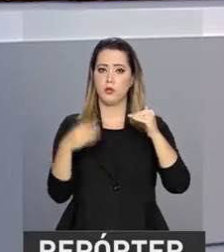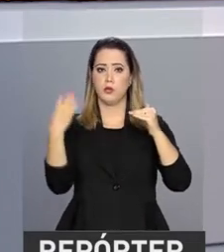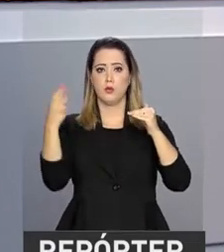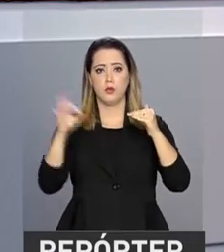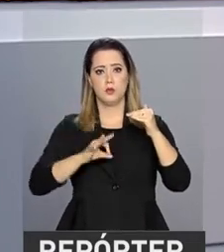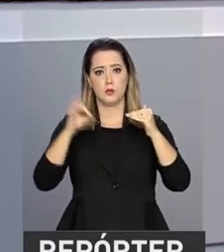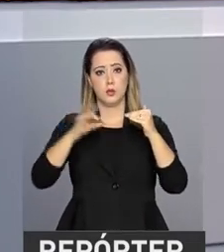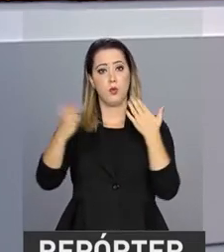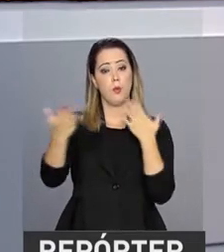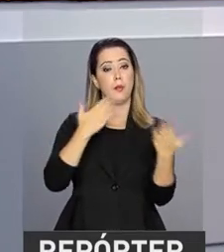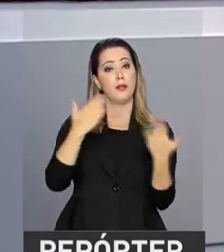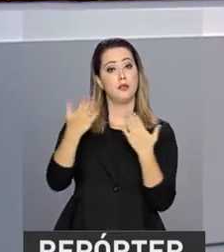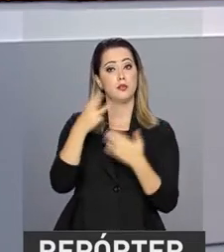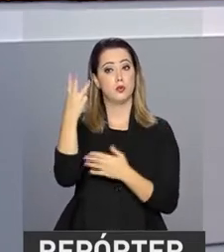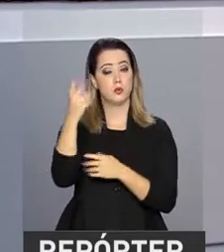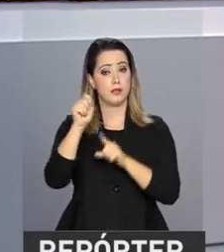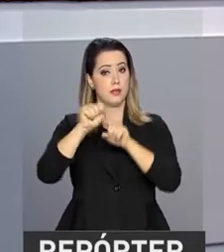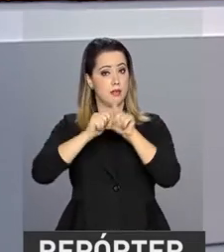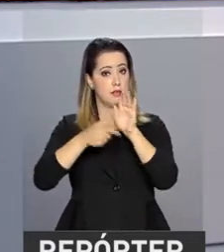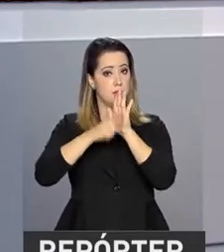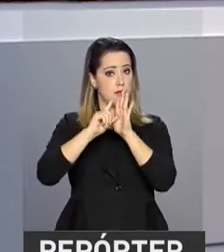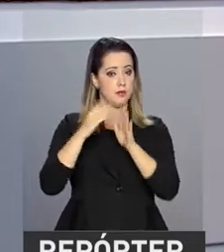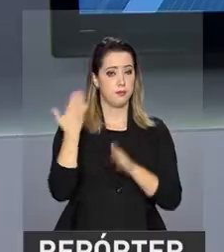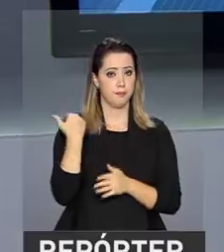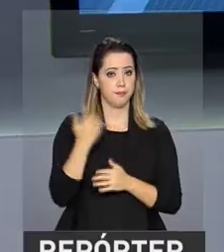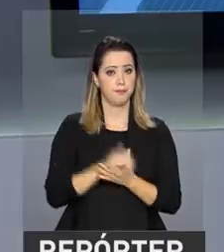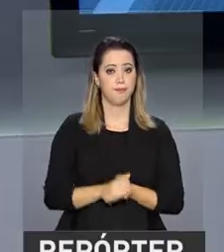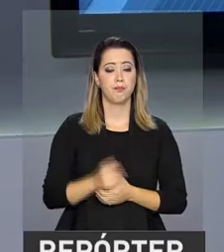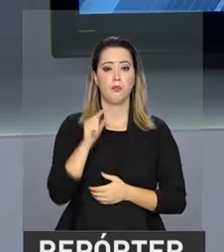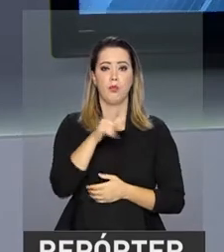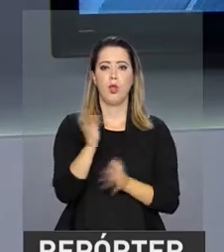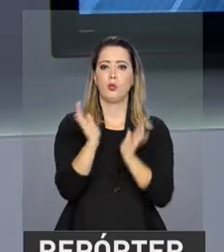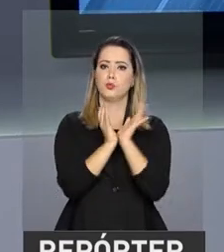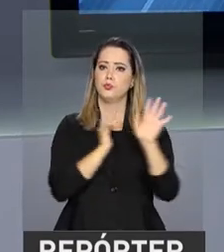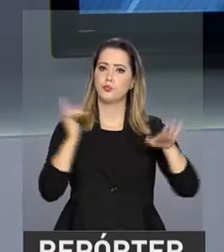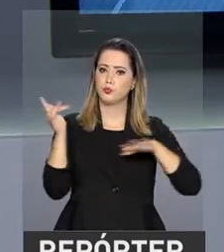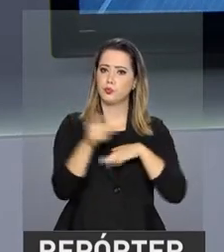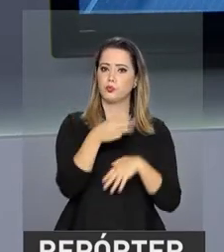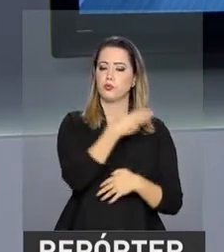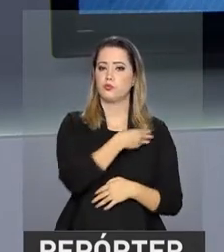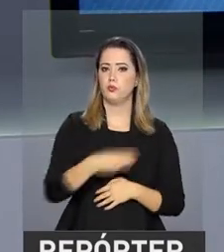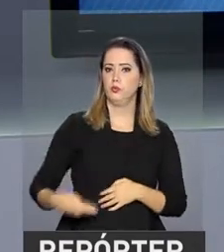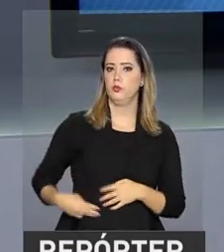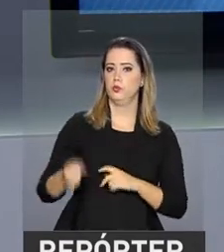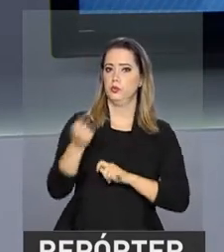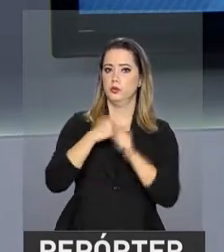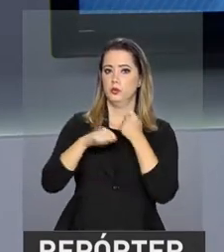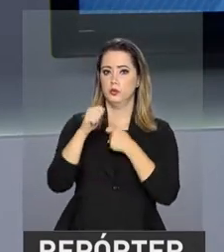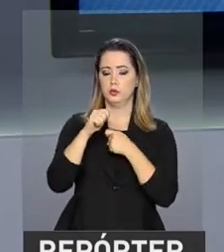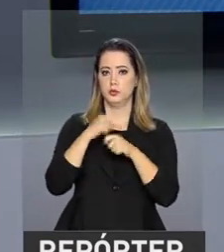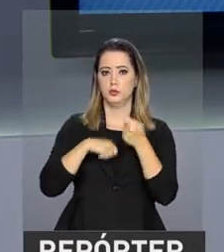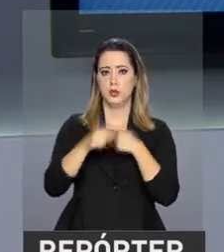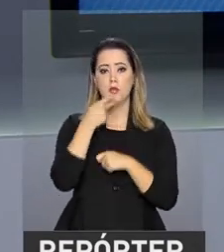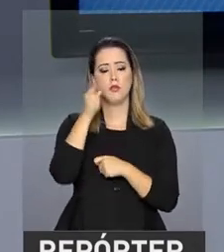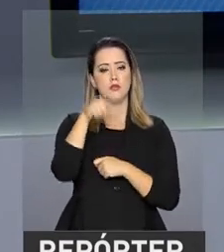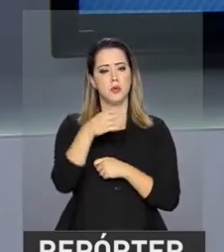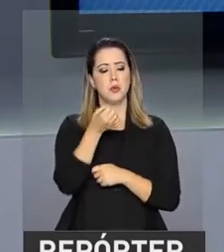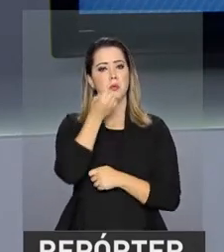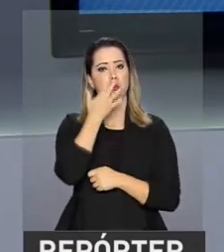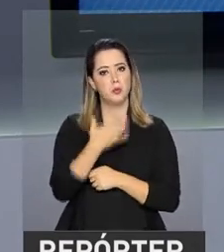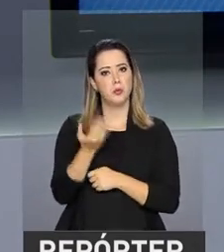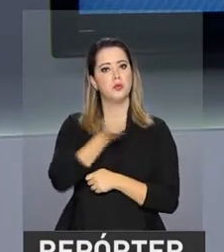cento em comparação com o trimestre anterior nas redes sociais o ministro da fazenda henrique meirelles comentou os números do